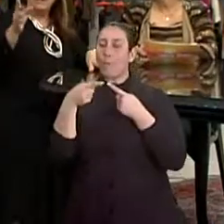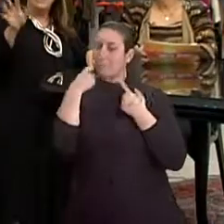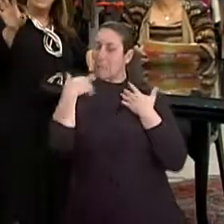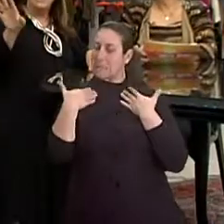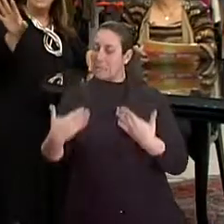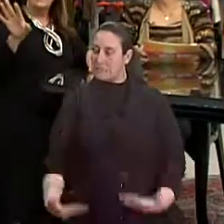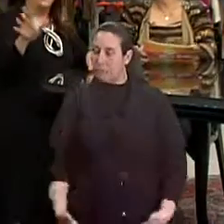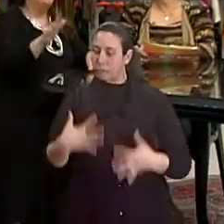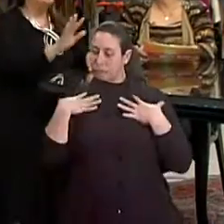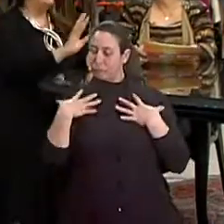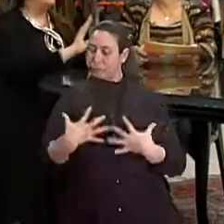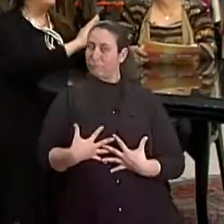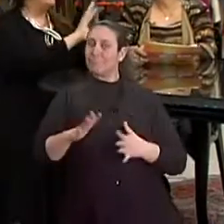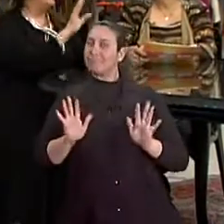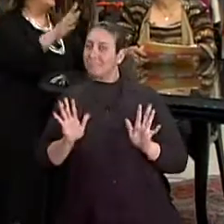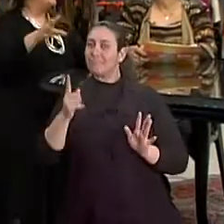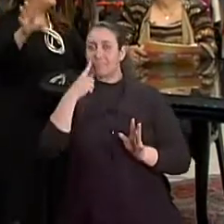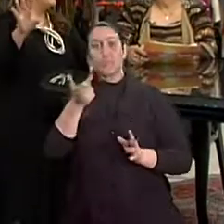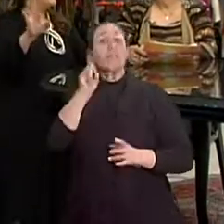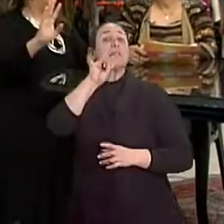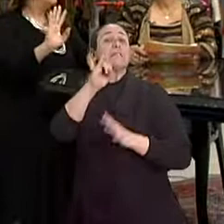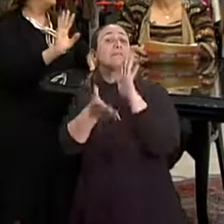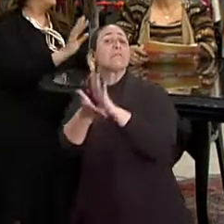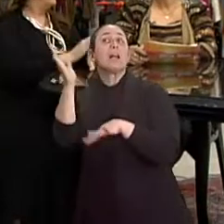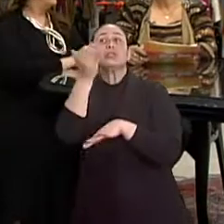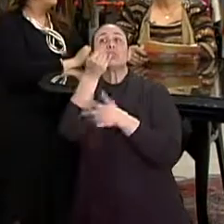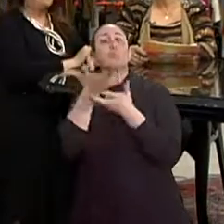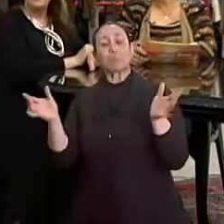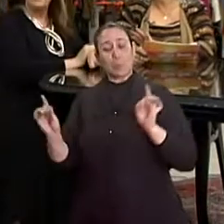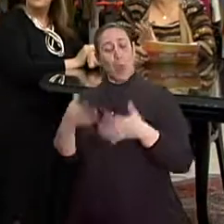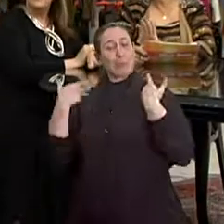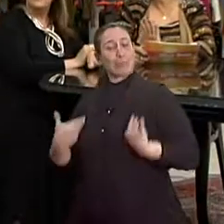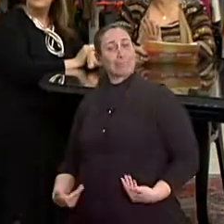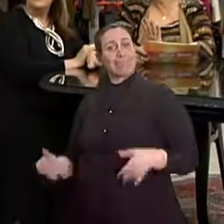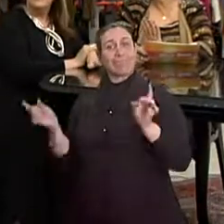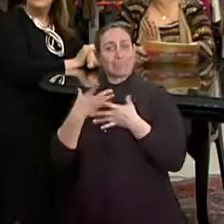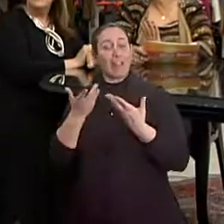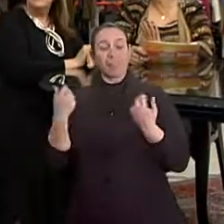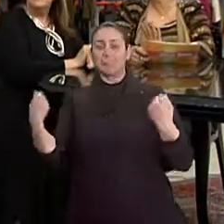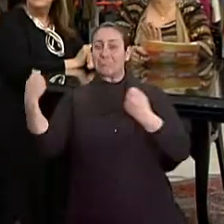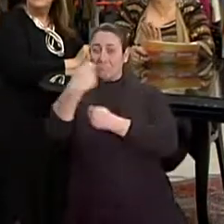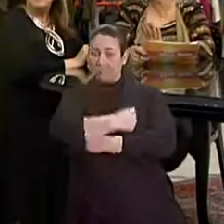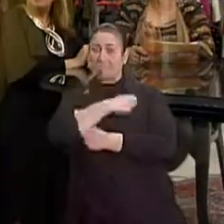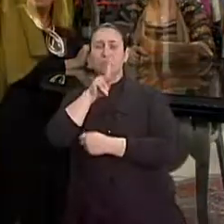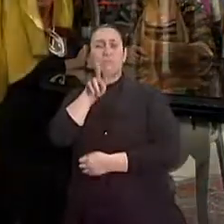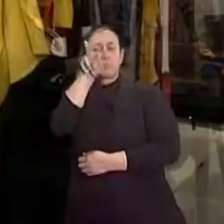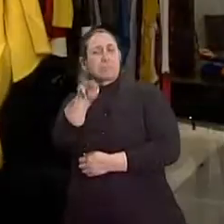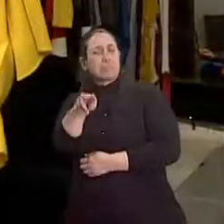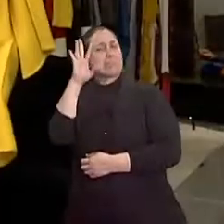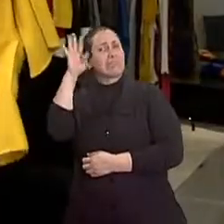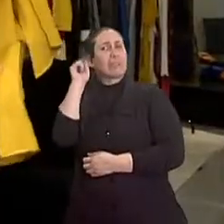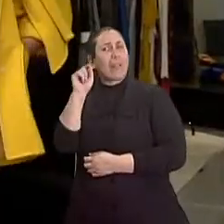blusa aqui, ó. Se se tem um jantar, já sai... Já está pronta para uma festa. Chega com o casaco fechado, ninguém diz. Ninguém diz.